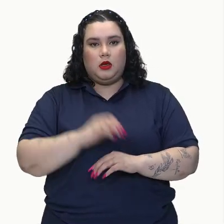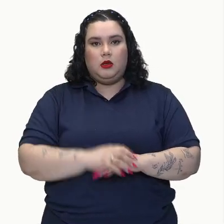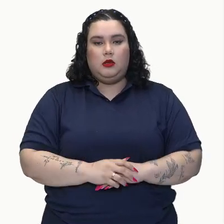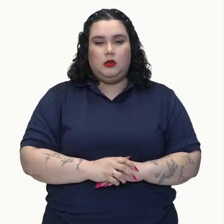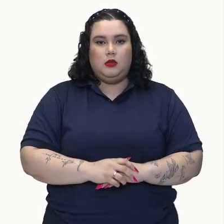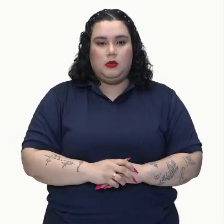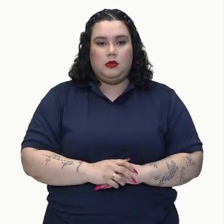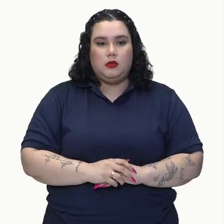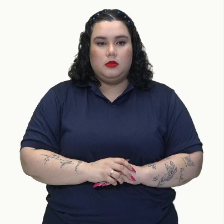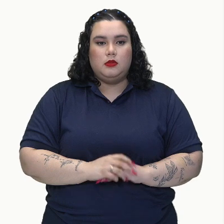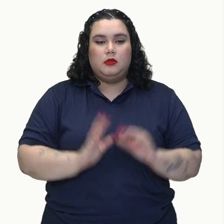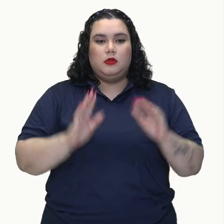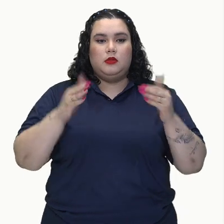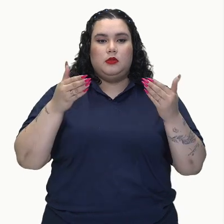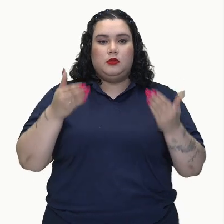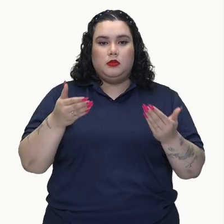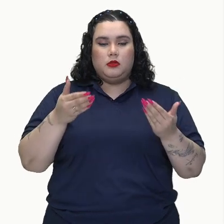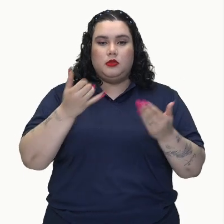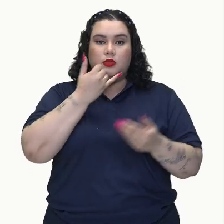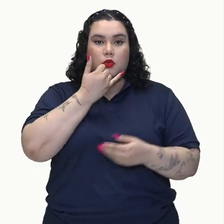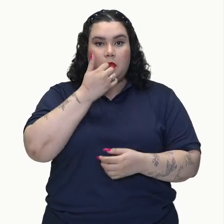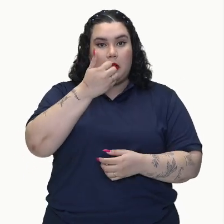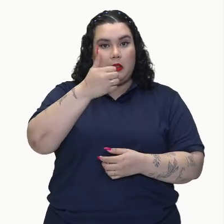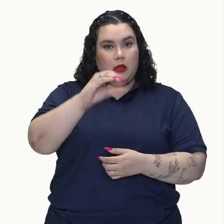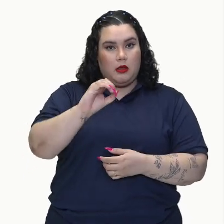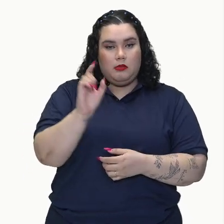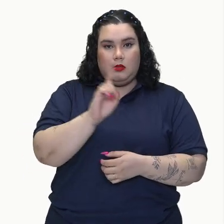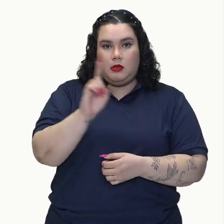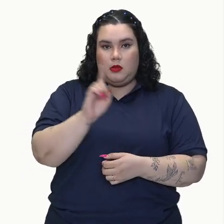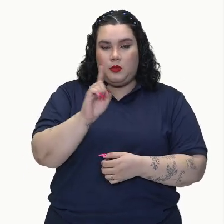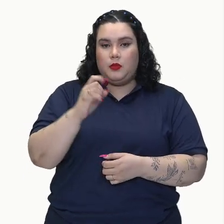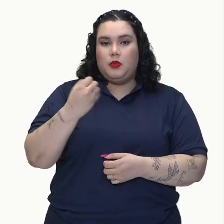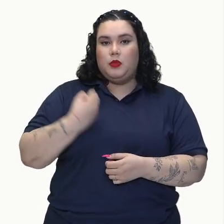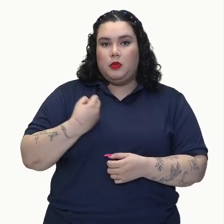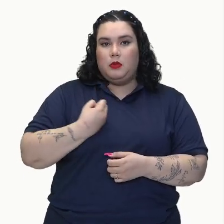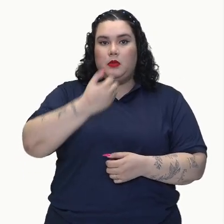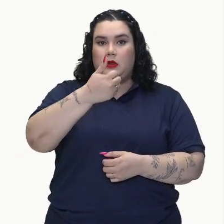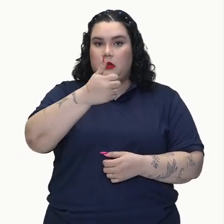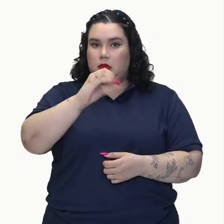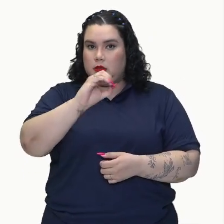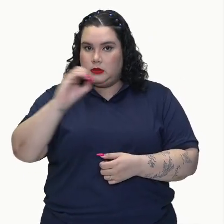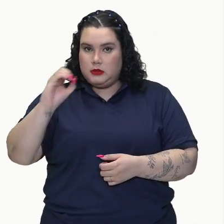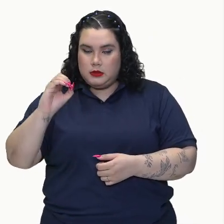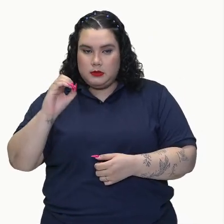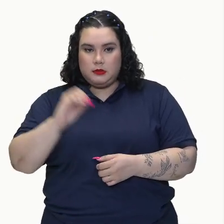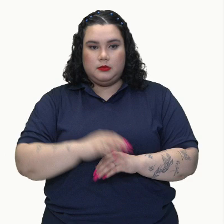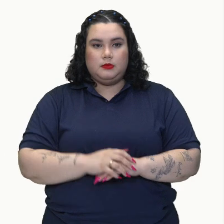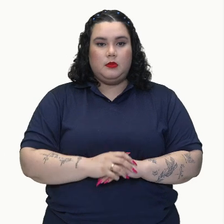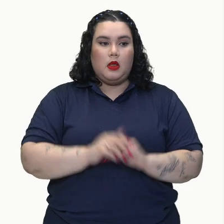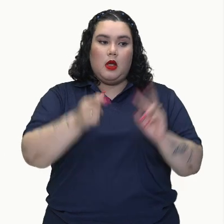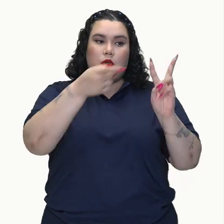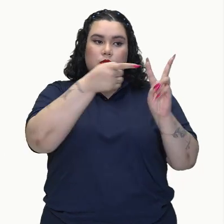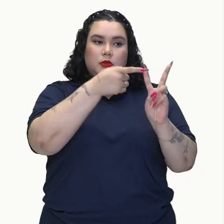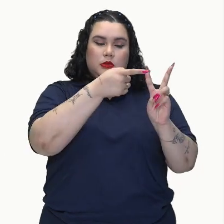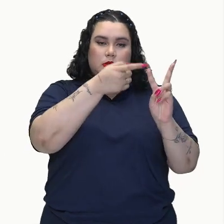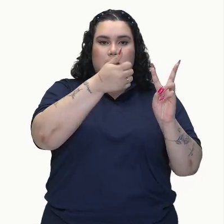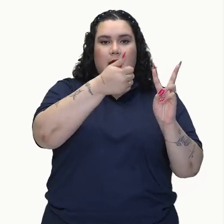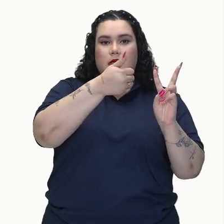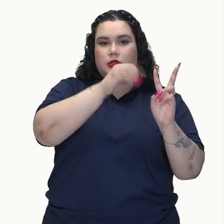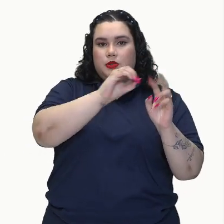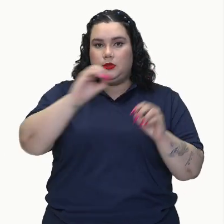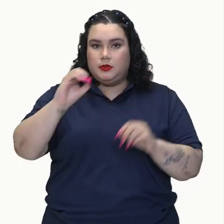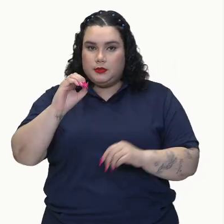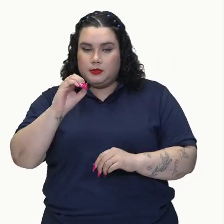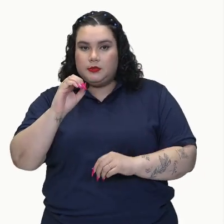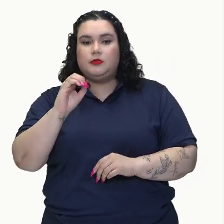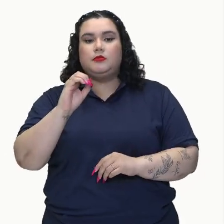raiz quadrada de 10 não, desculpa. O nosso queridíssimo 100. E a raiz quadrada de 100 é quanto? A